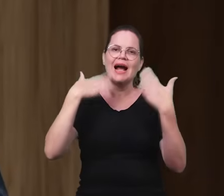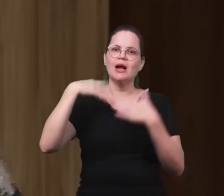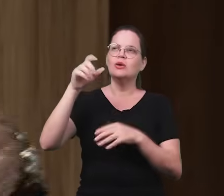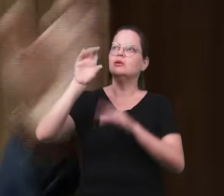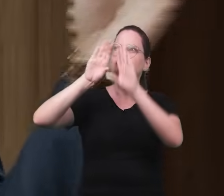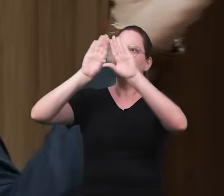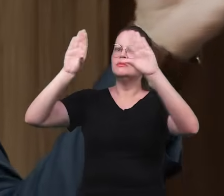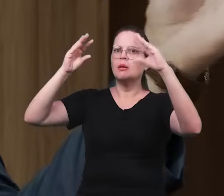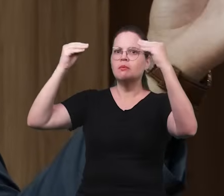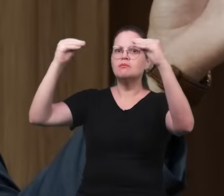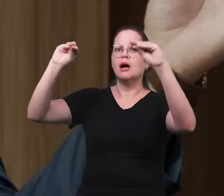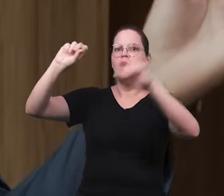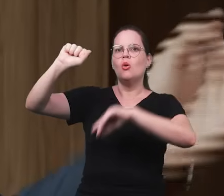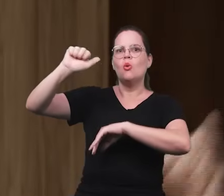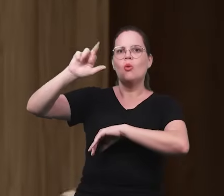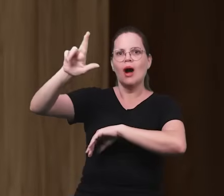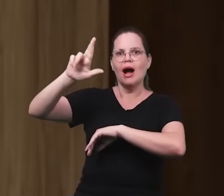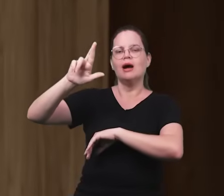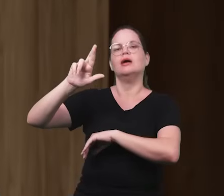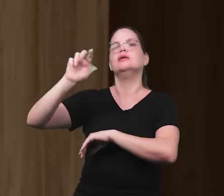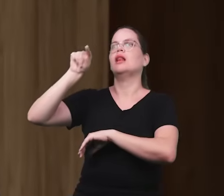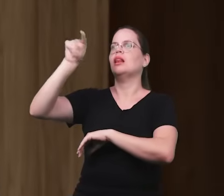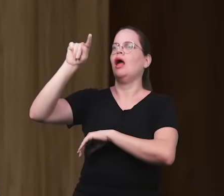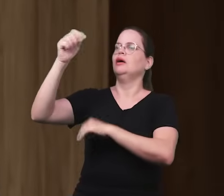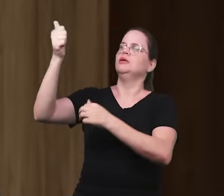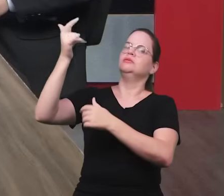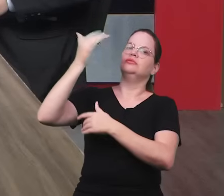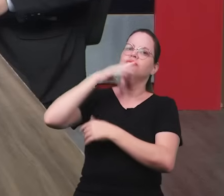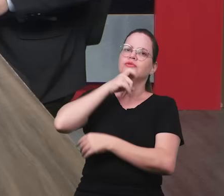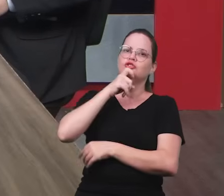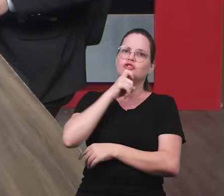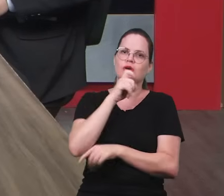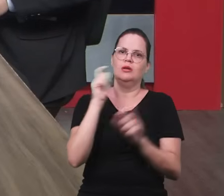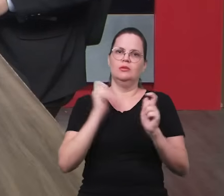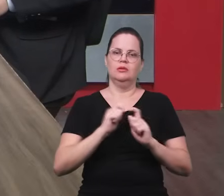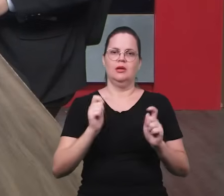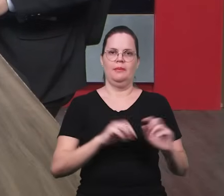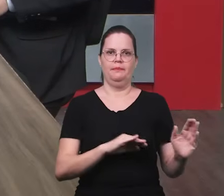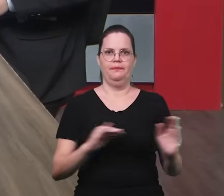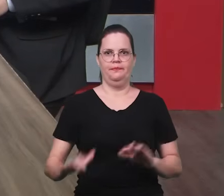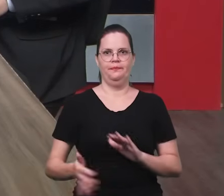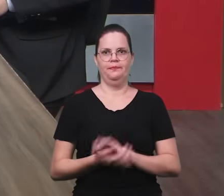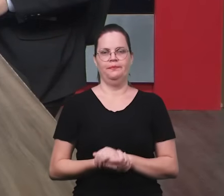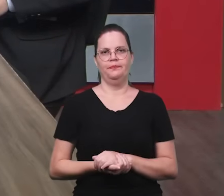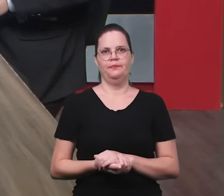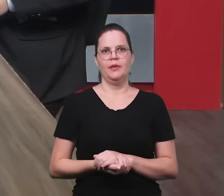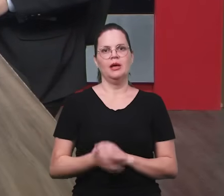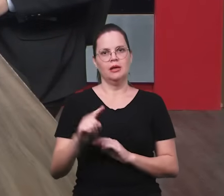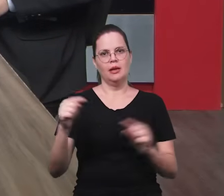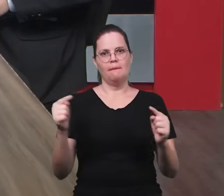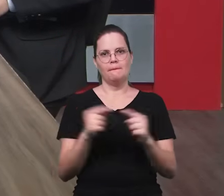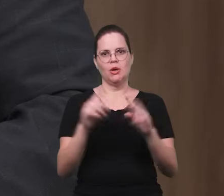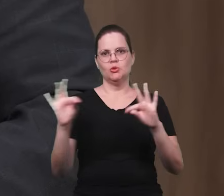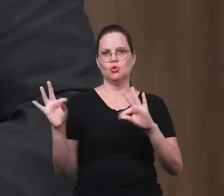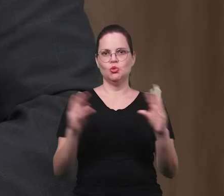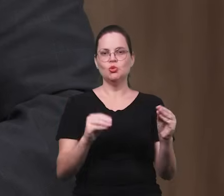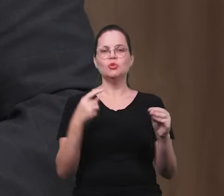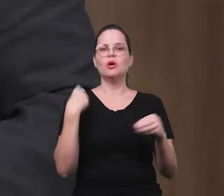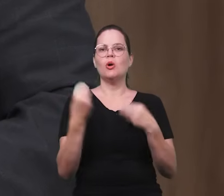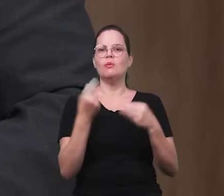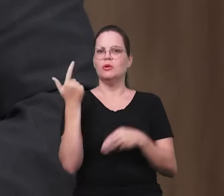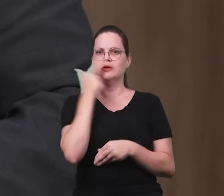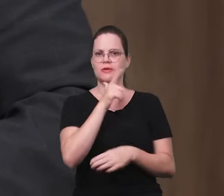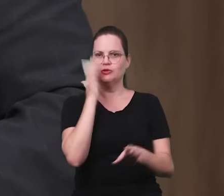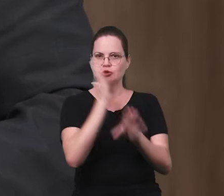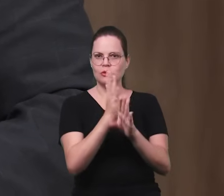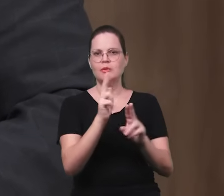que é com base nesse conhecimento da obra criadora. Maravilha. Estamos chegando aqui ao final de mais um programa, né? Eu queria pedir ao pastor Cleito que